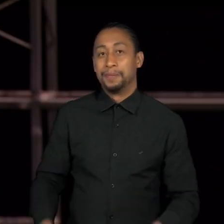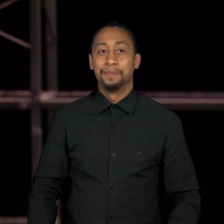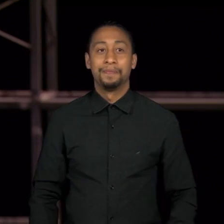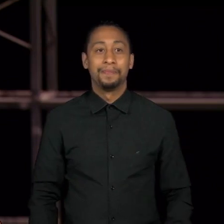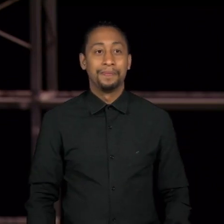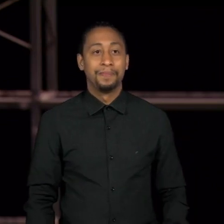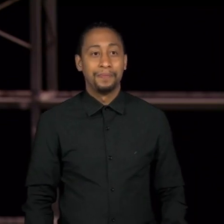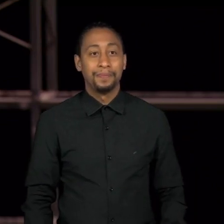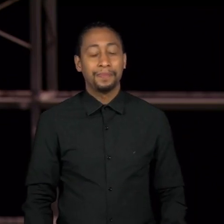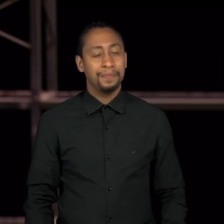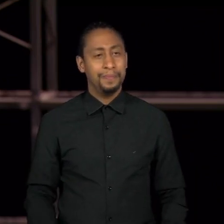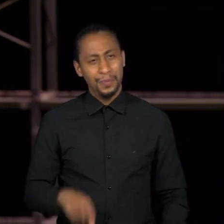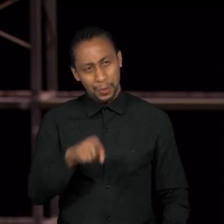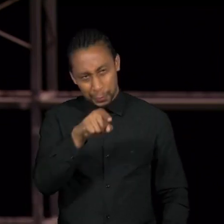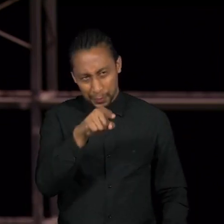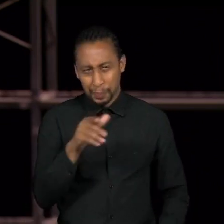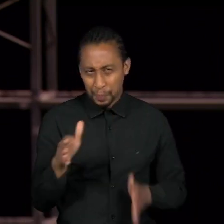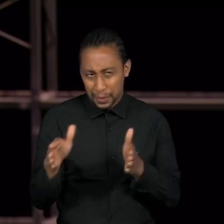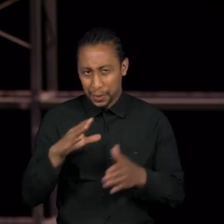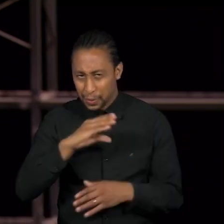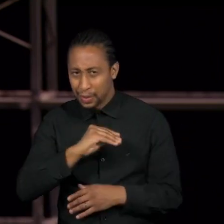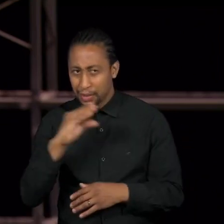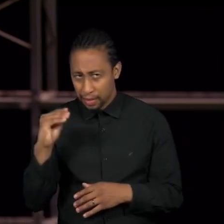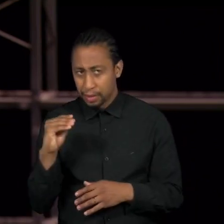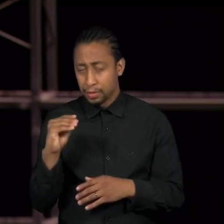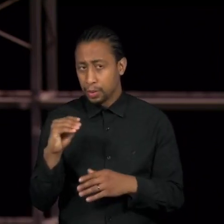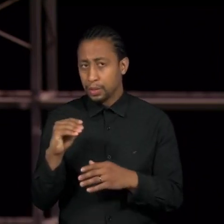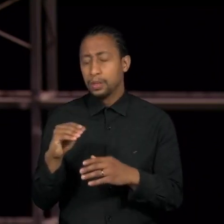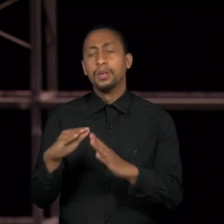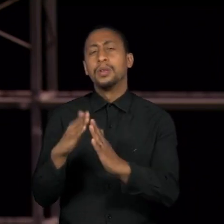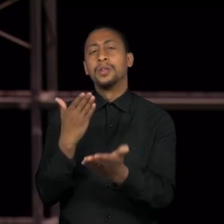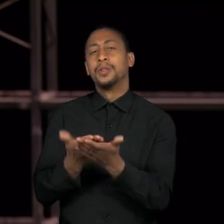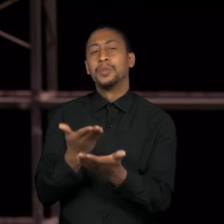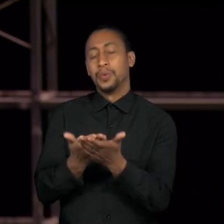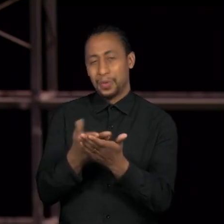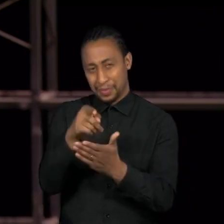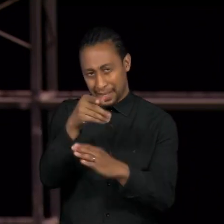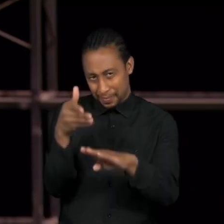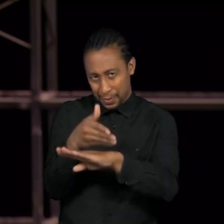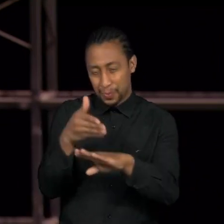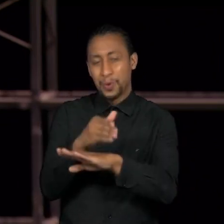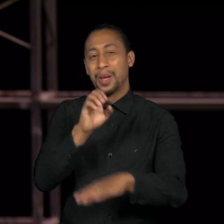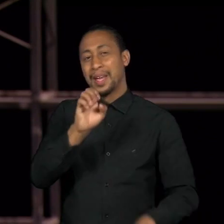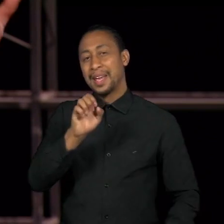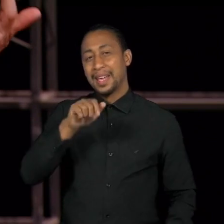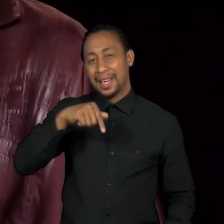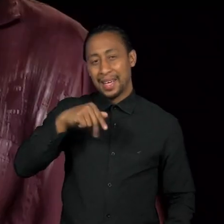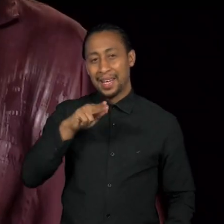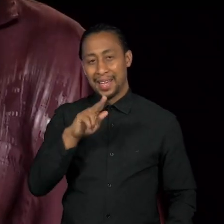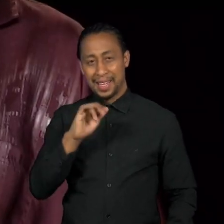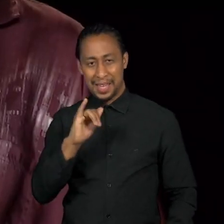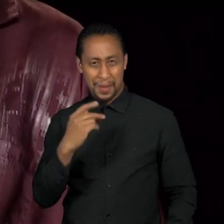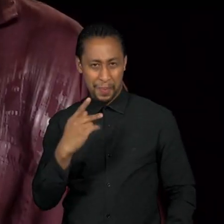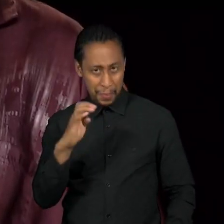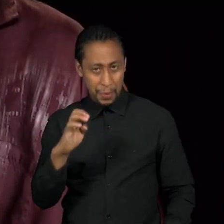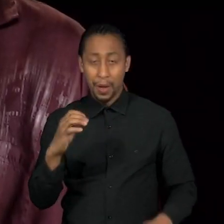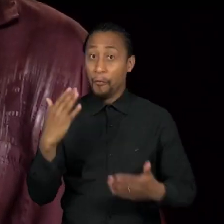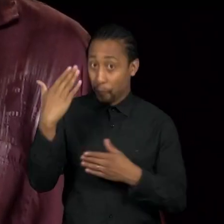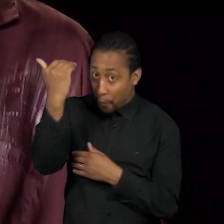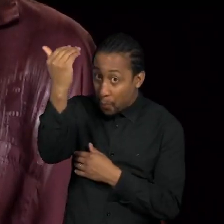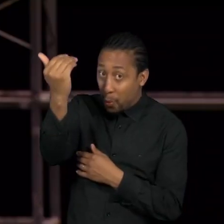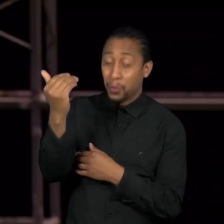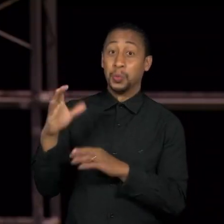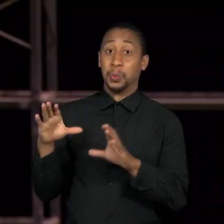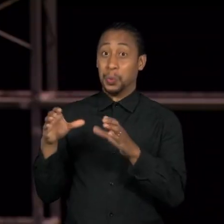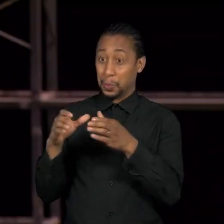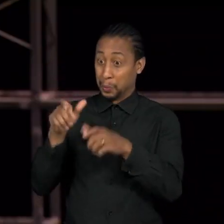na adolescência você estudou no Colégio Equipe, que era famoso, né, pela quantidade de artistas que saíram de lá. Você se